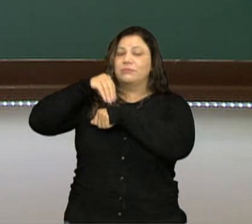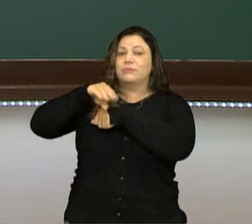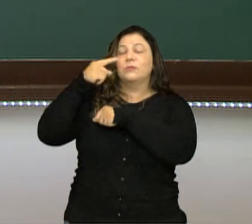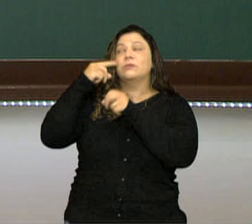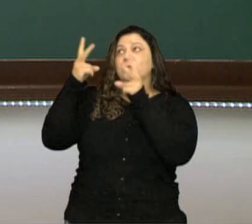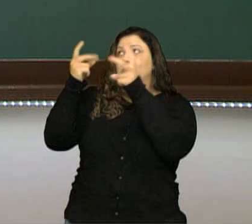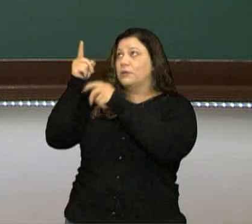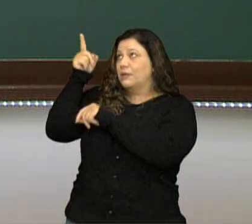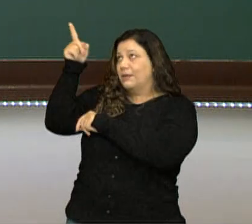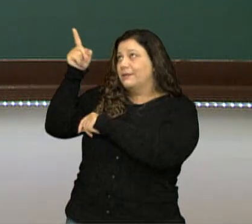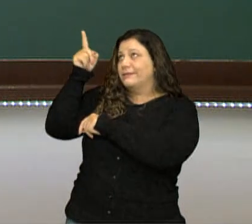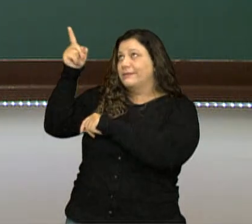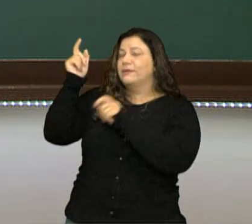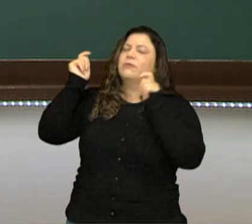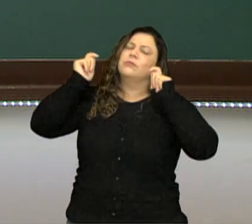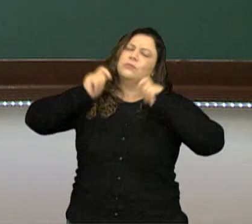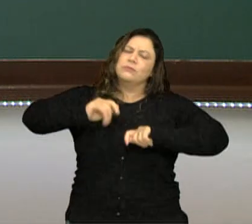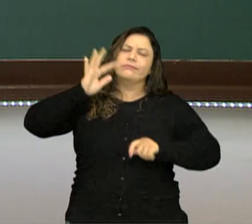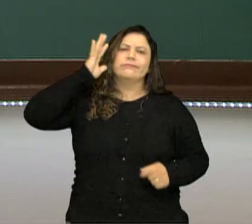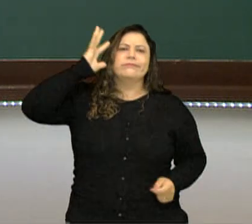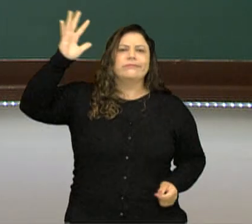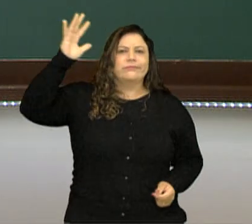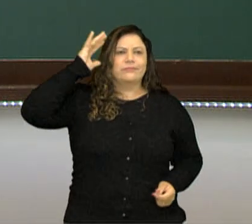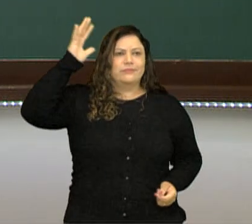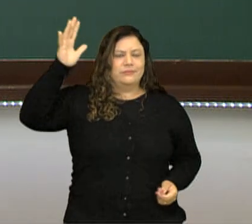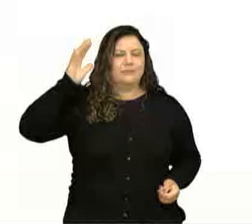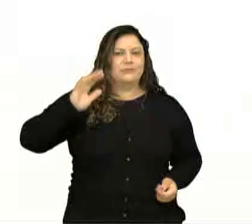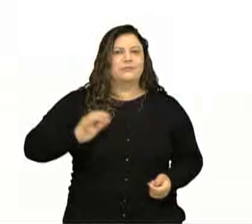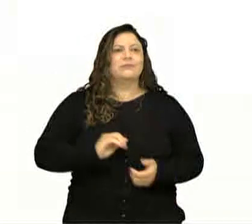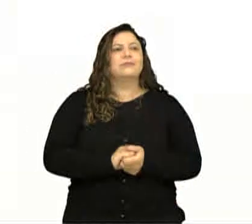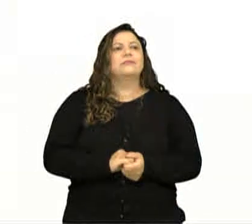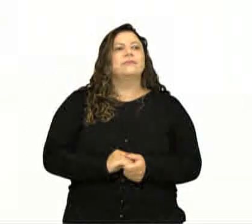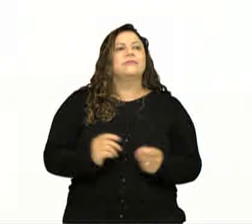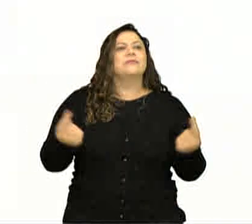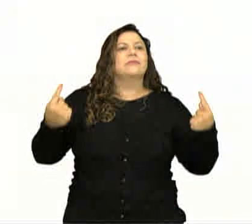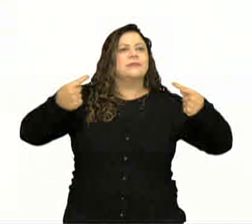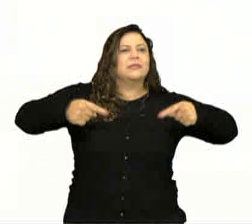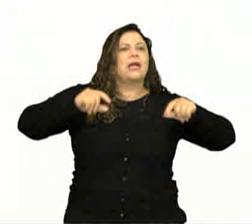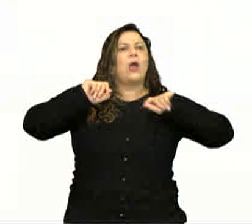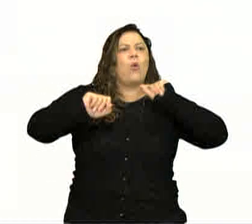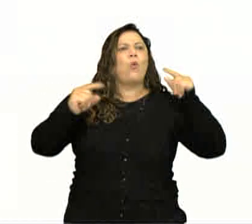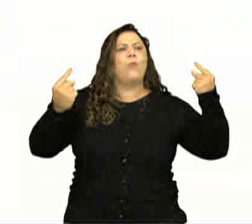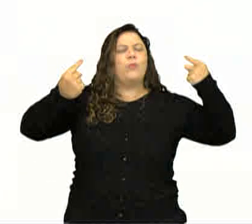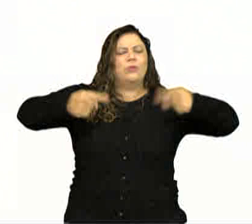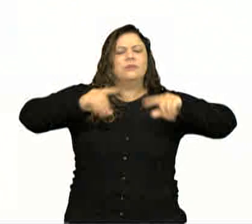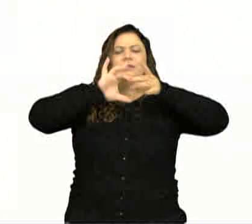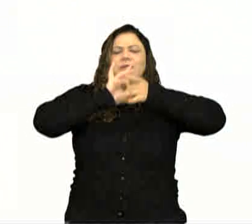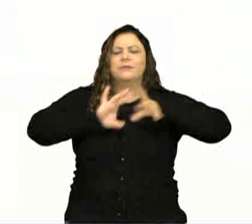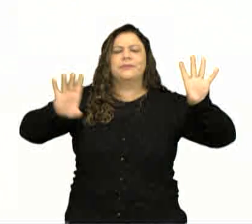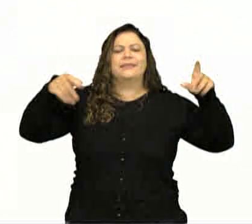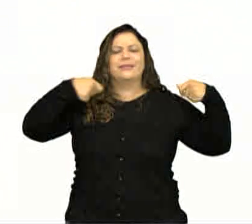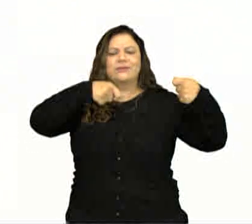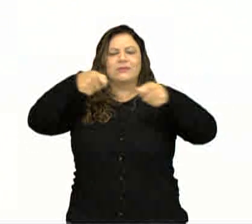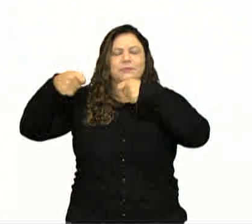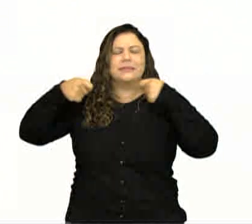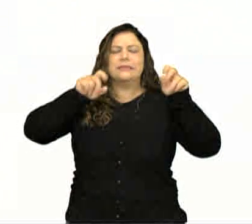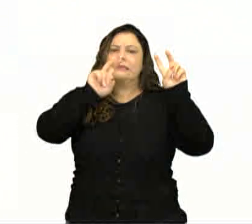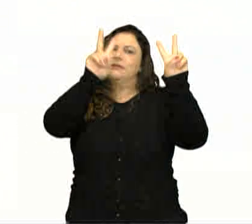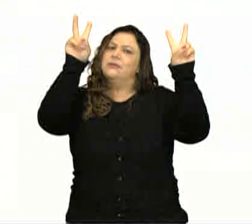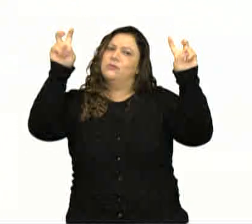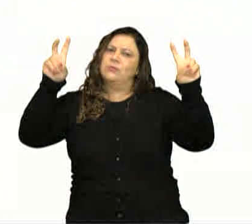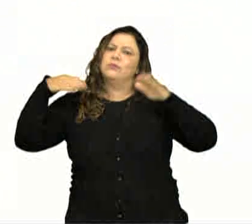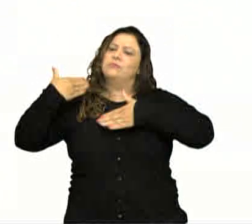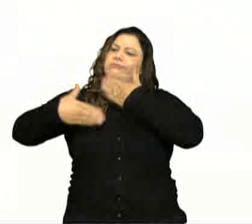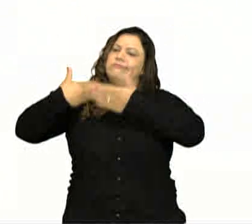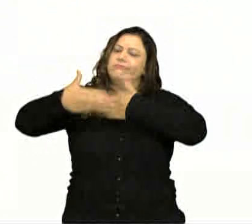uma possibilidade de reflexão aí para vocês. A oposição entre liberdade e necessidade é um tema recorrente